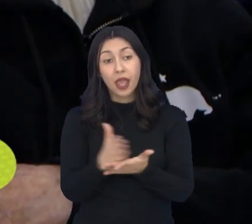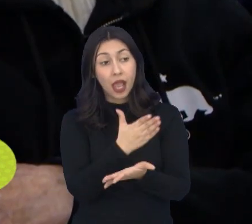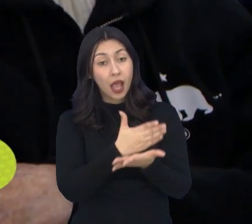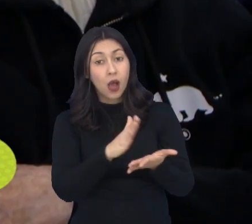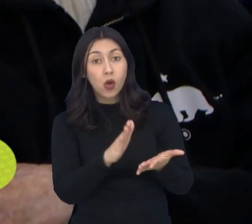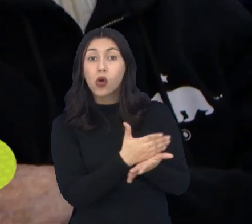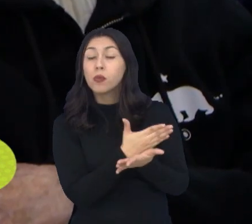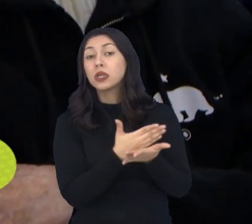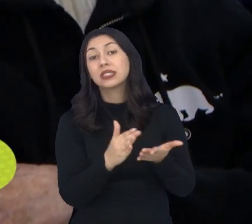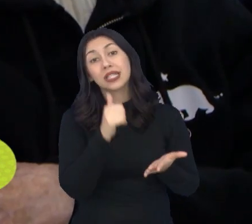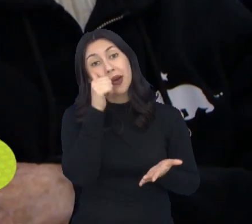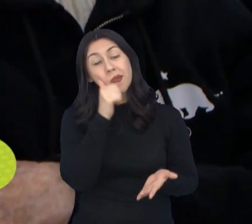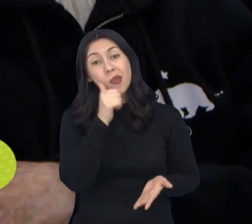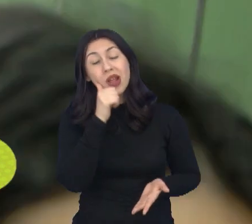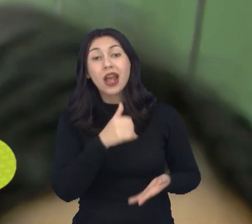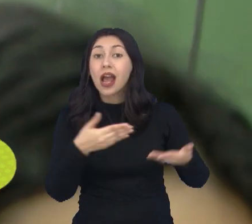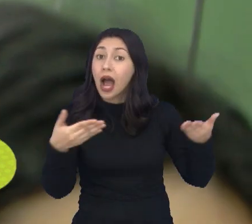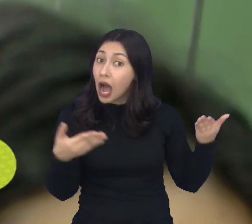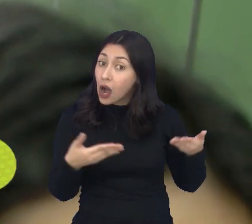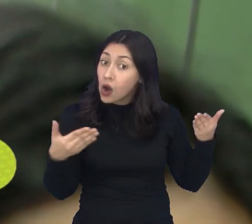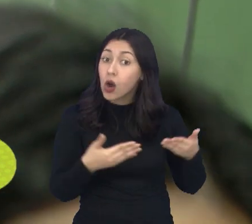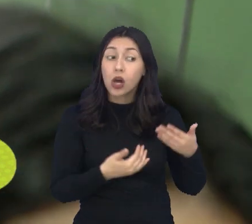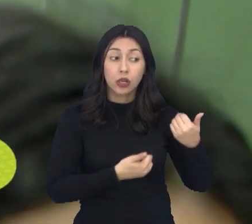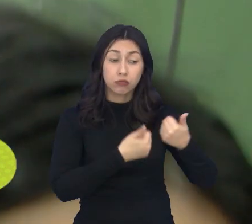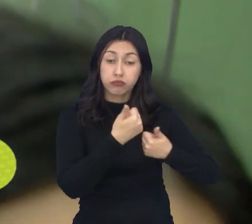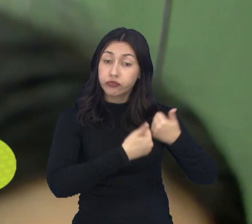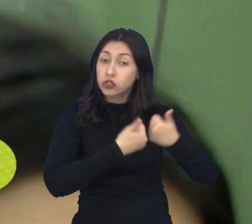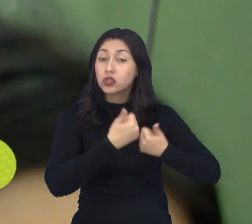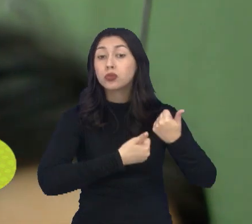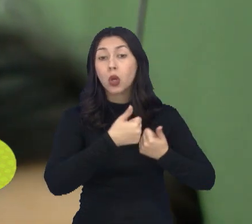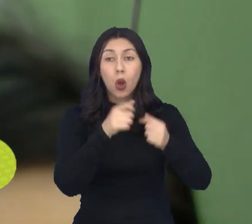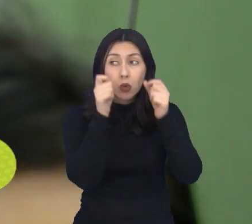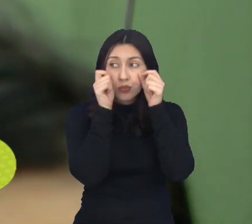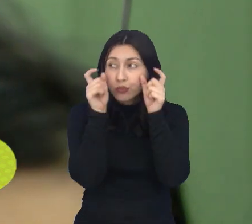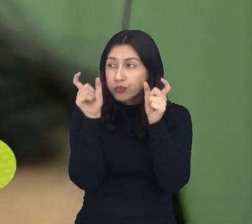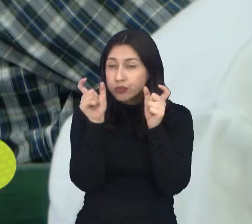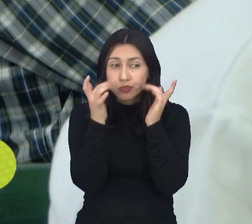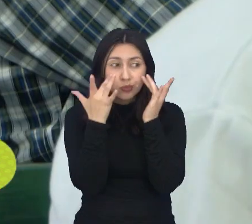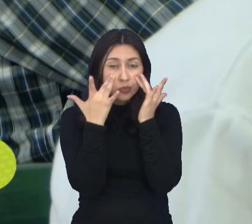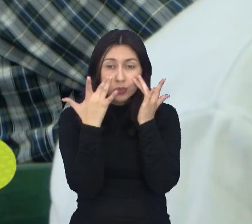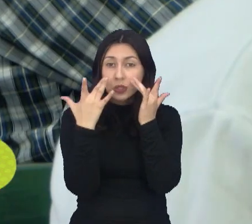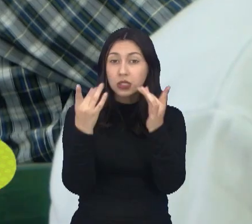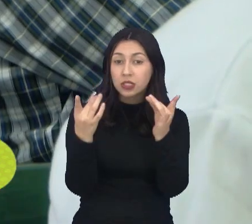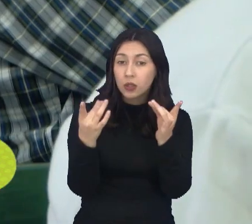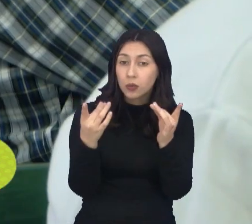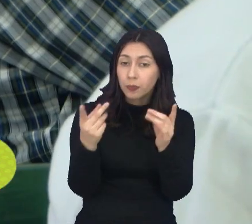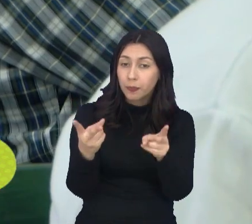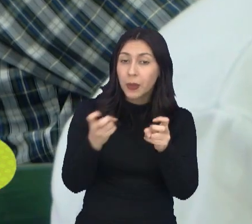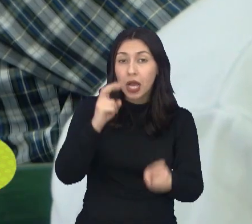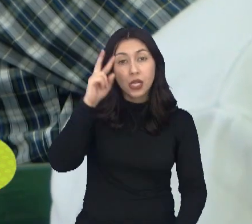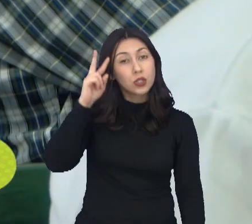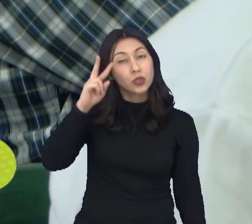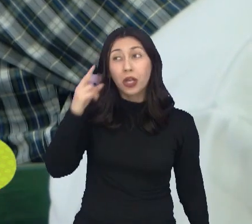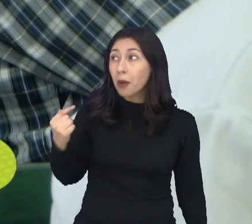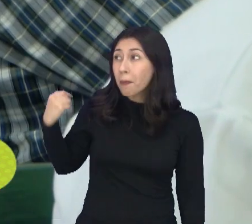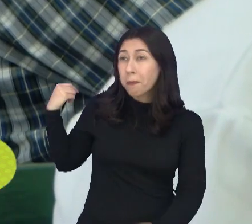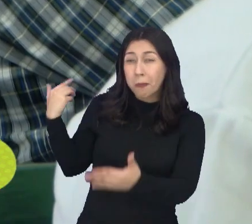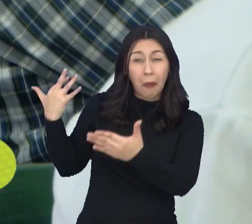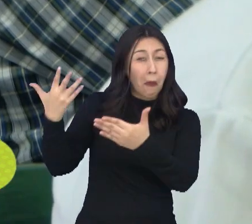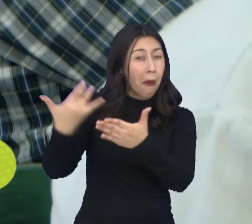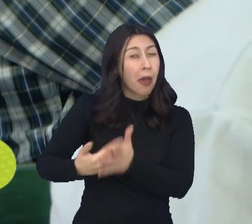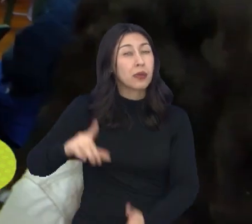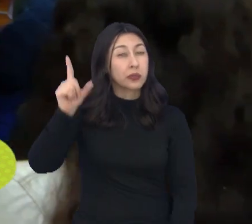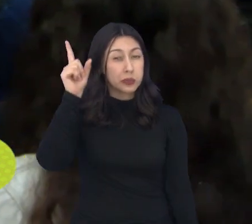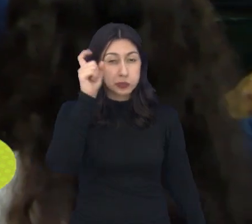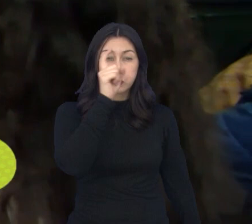do atual elenco da Águia do Vale, que ouviram atentamente como foi a difícil batalha das mulheres com as chuteiras nos